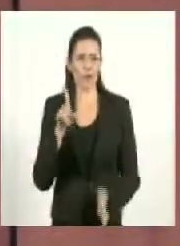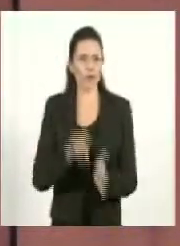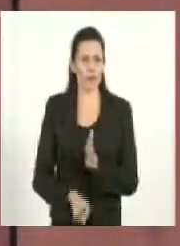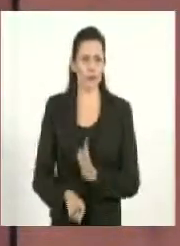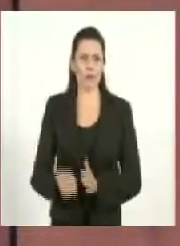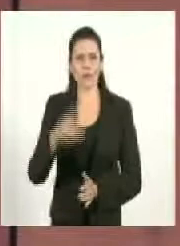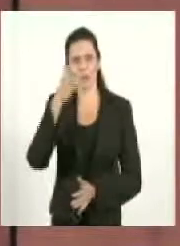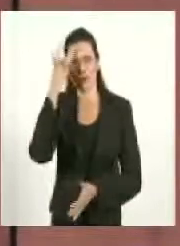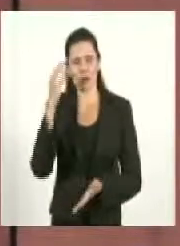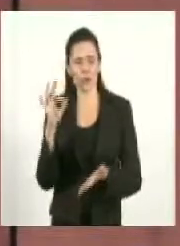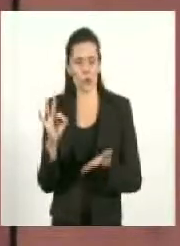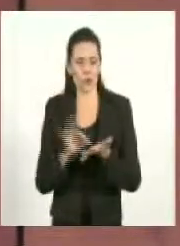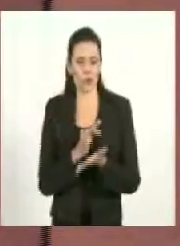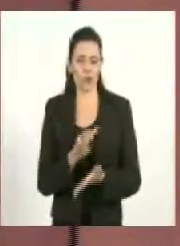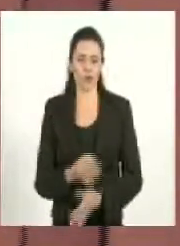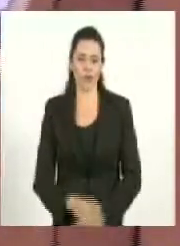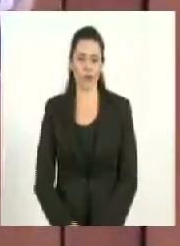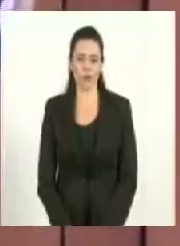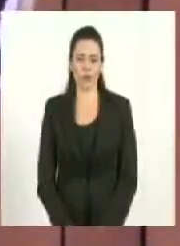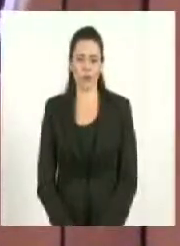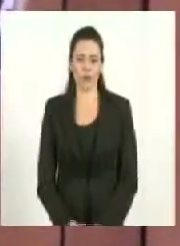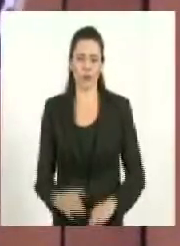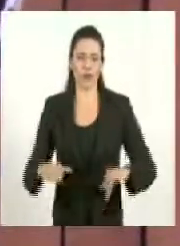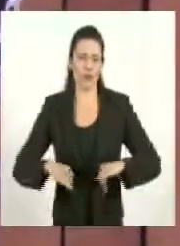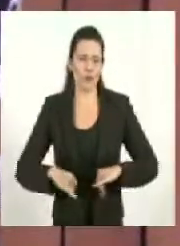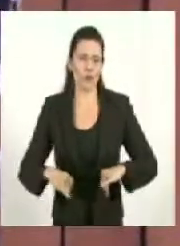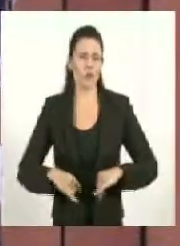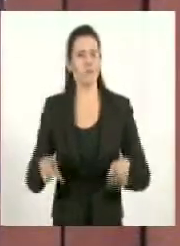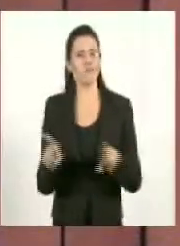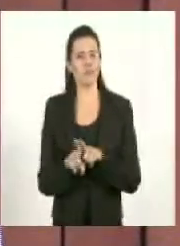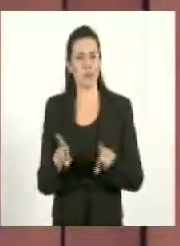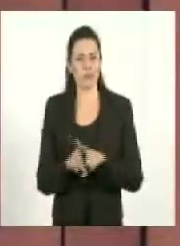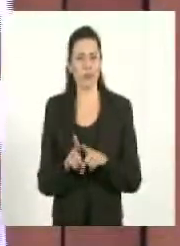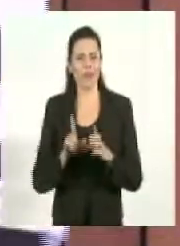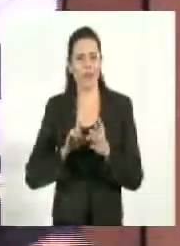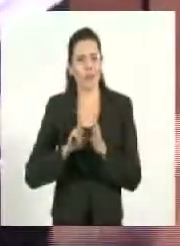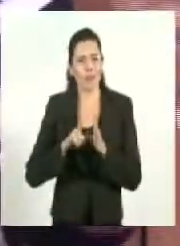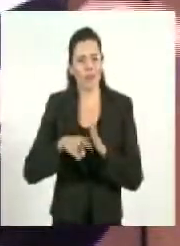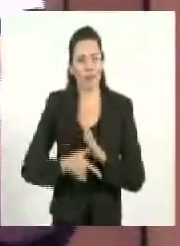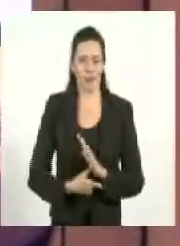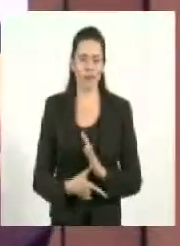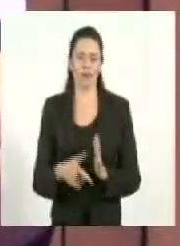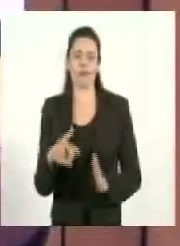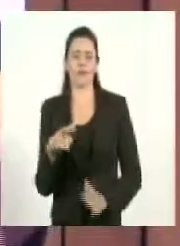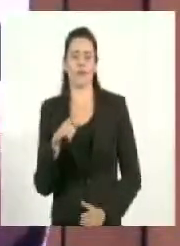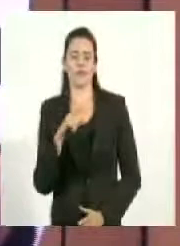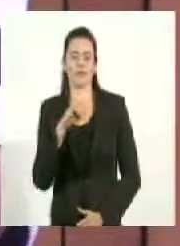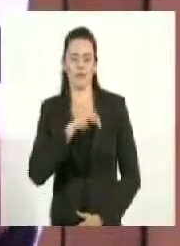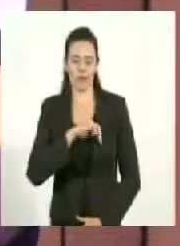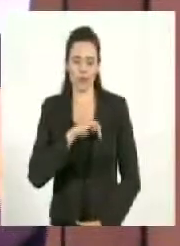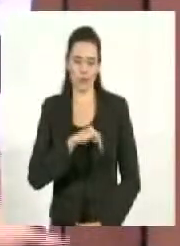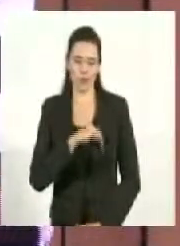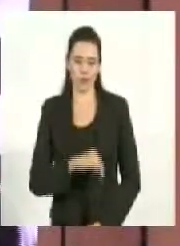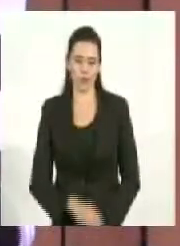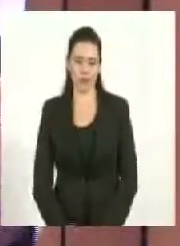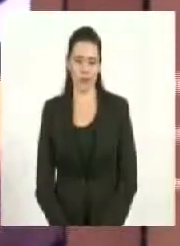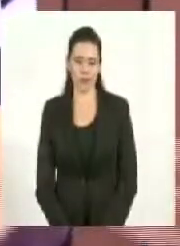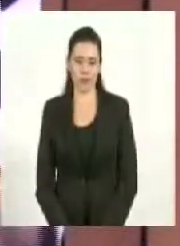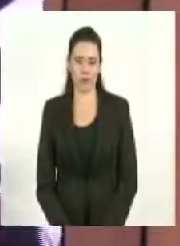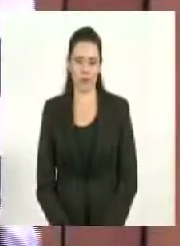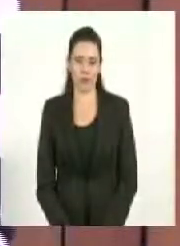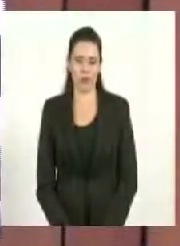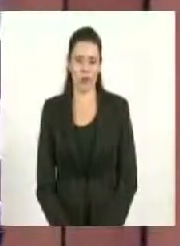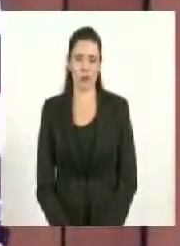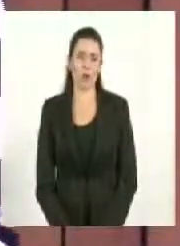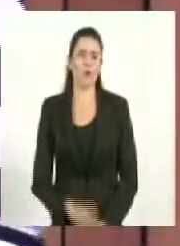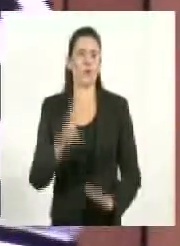terceirizados, sofreram com contratos atrasados, muitos demitidos, mas com direitos trabalhistas